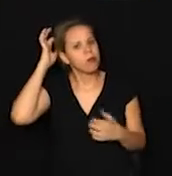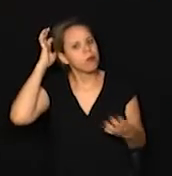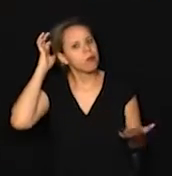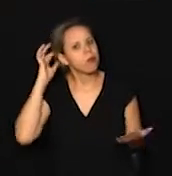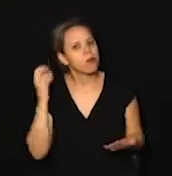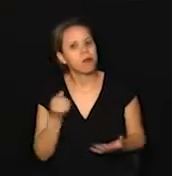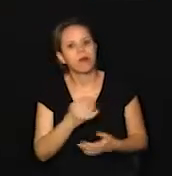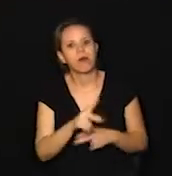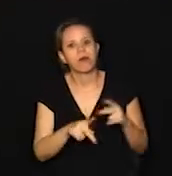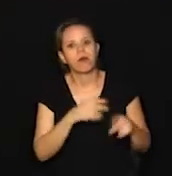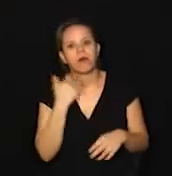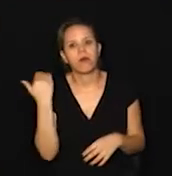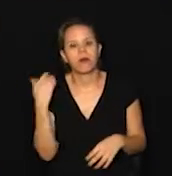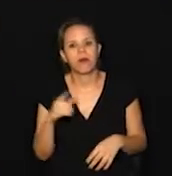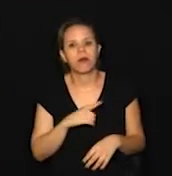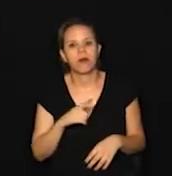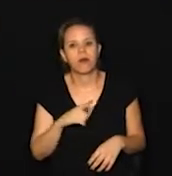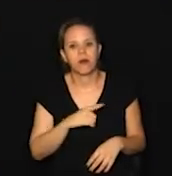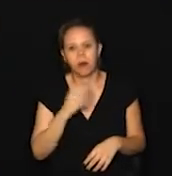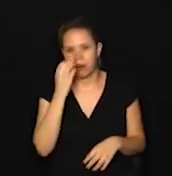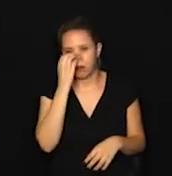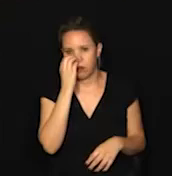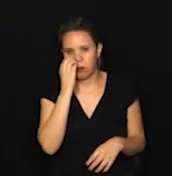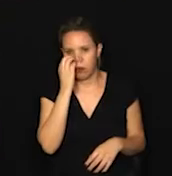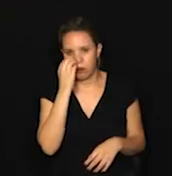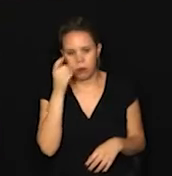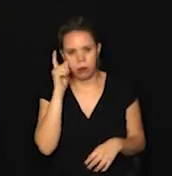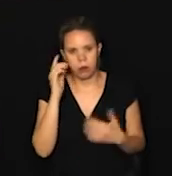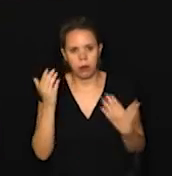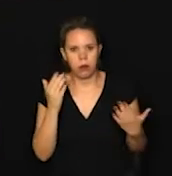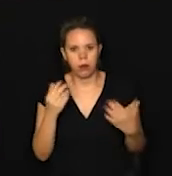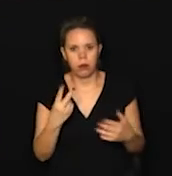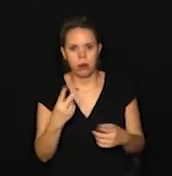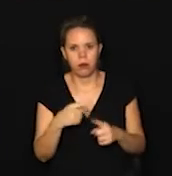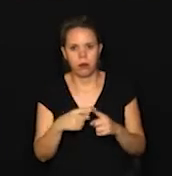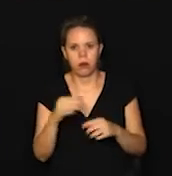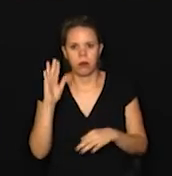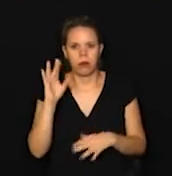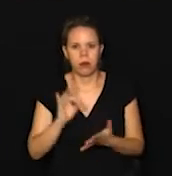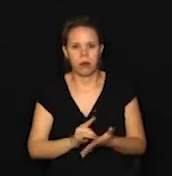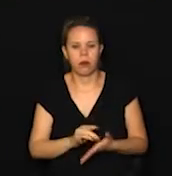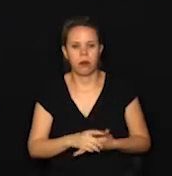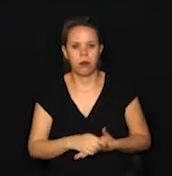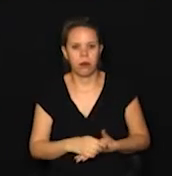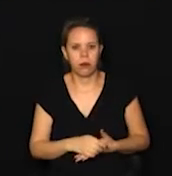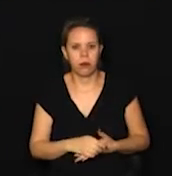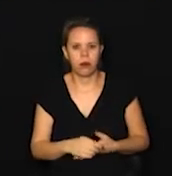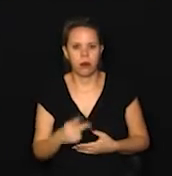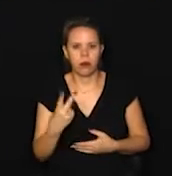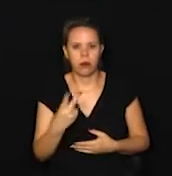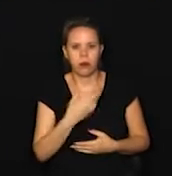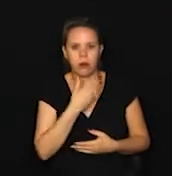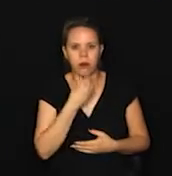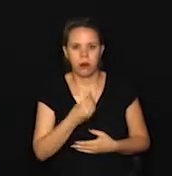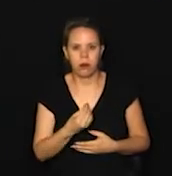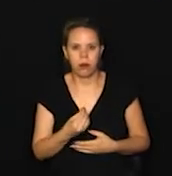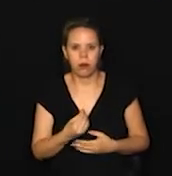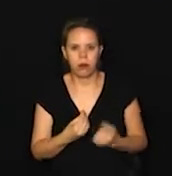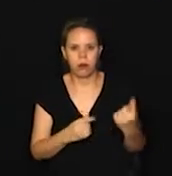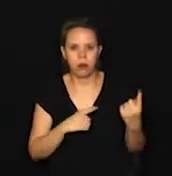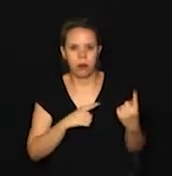dos óbitos, Gabriel, nós temos aí, em relação a ontem, 2 a mais confirmados, que são 2 homens. Um